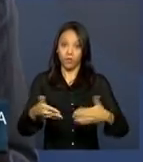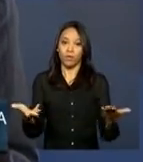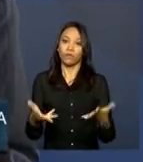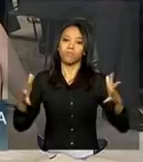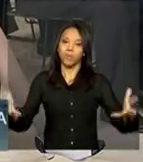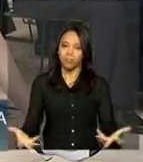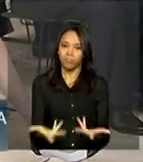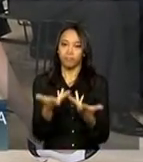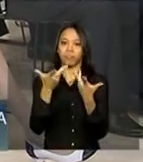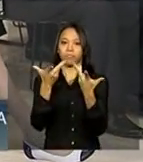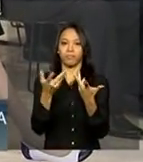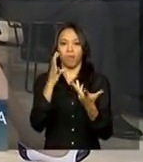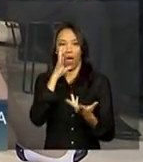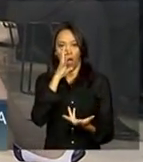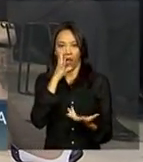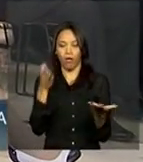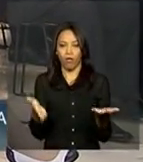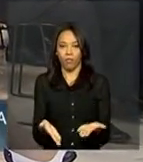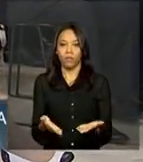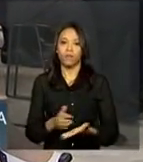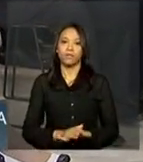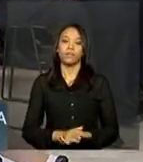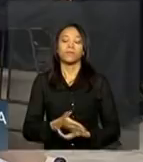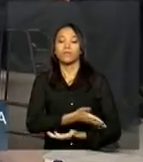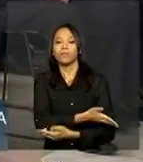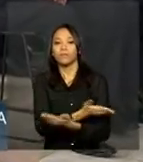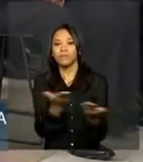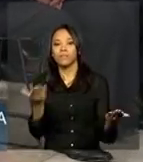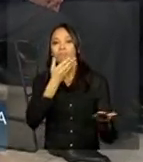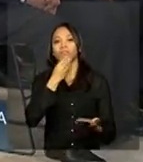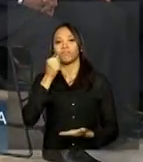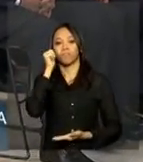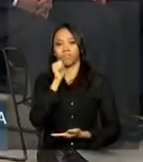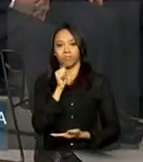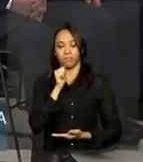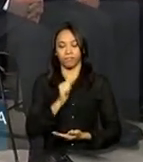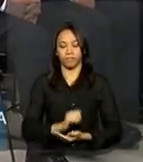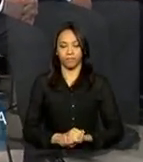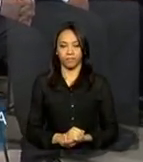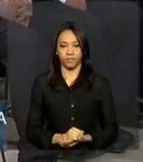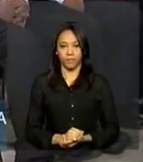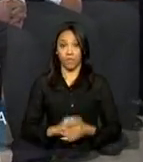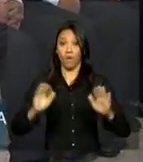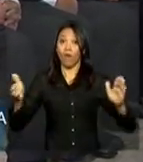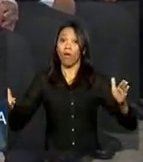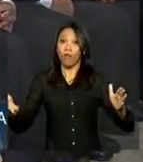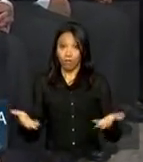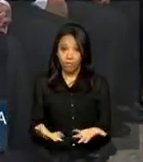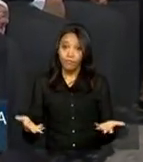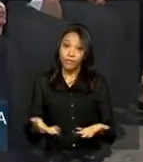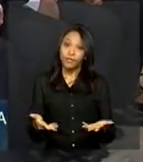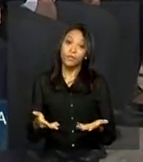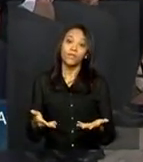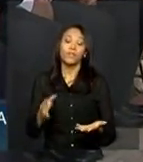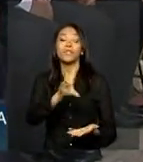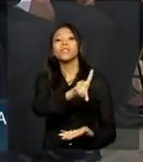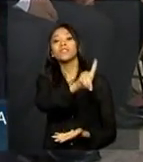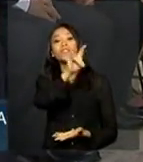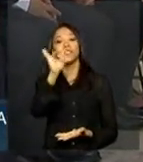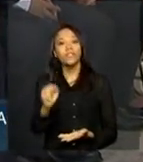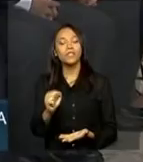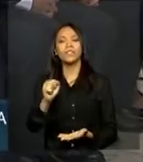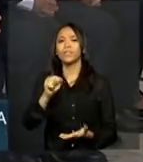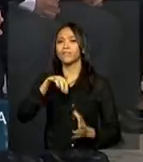cerimônia minhas senhoras meus senhores hoje dia